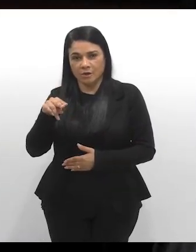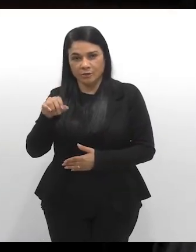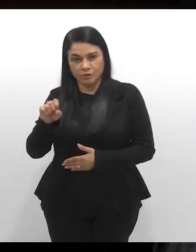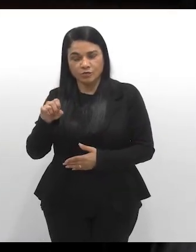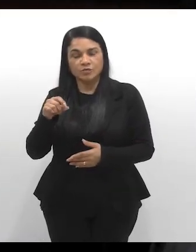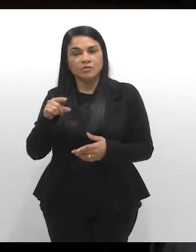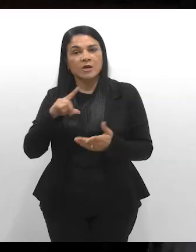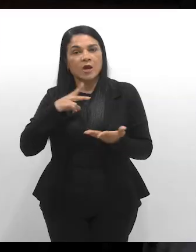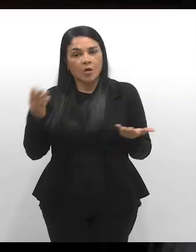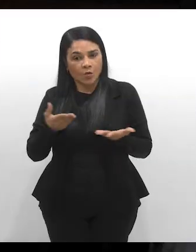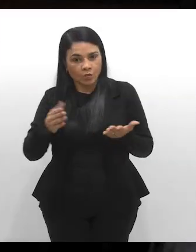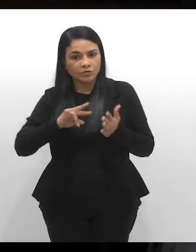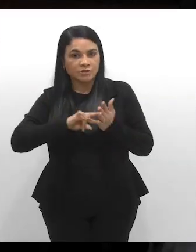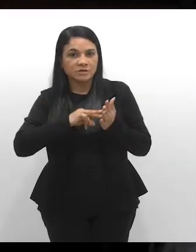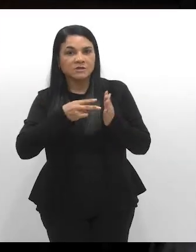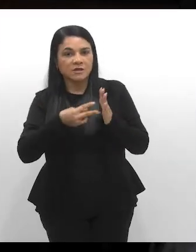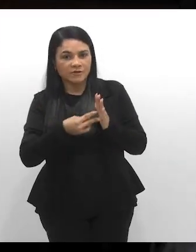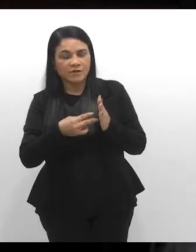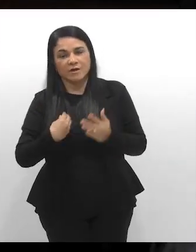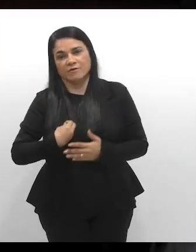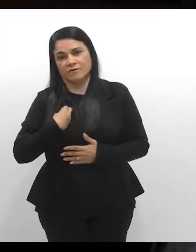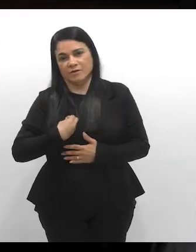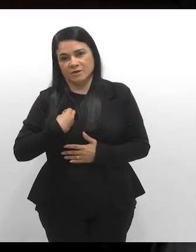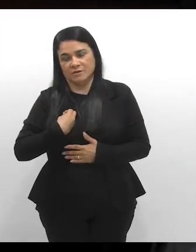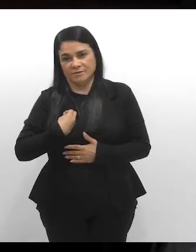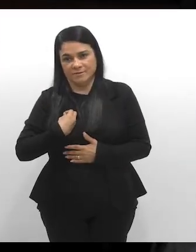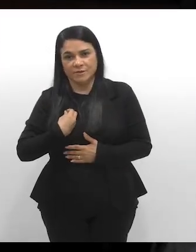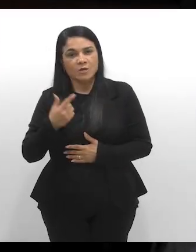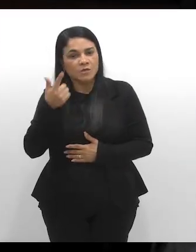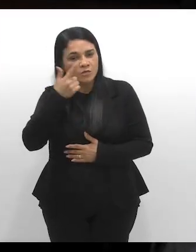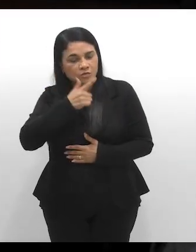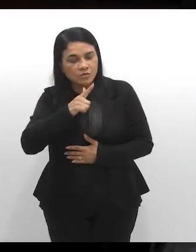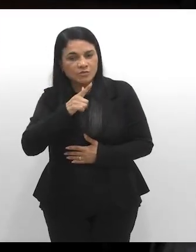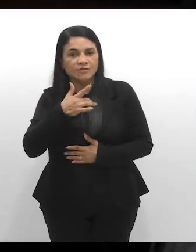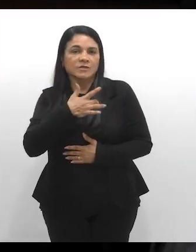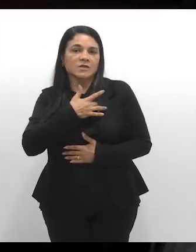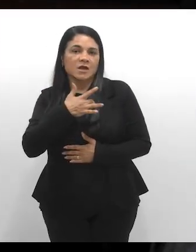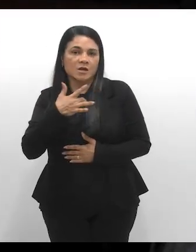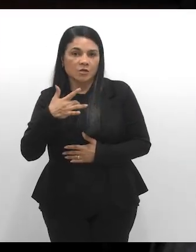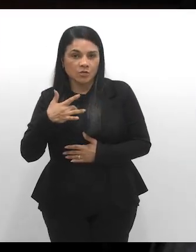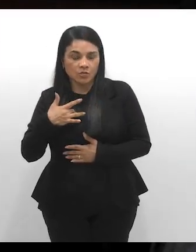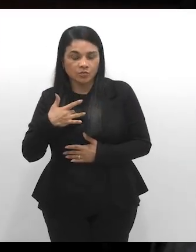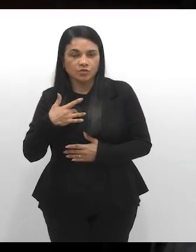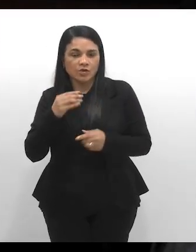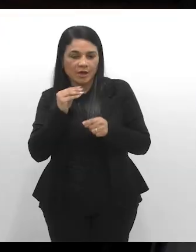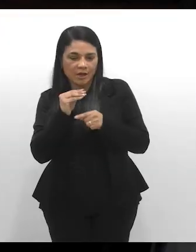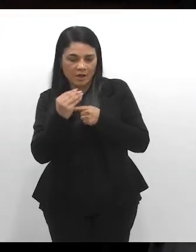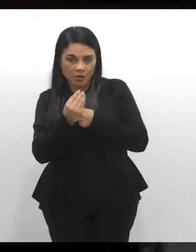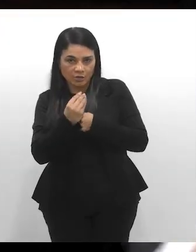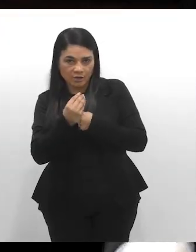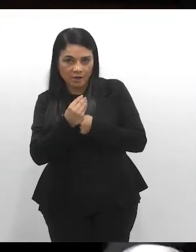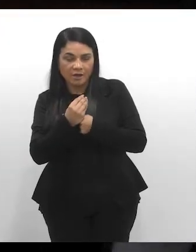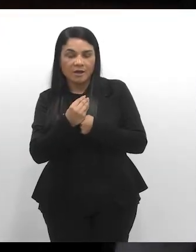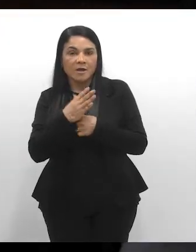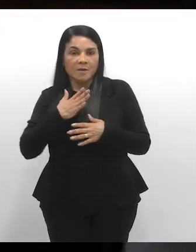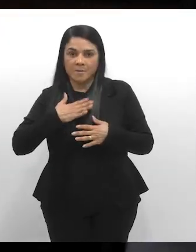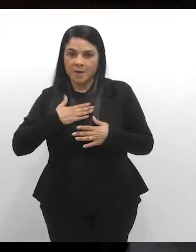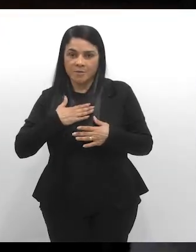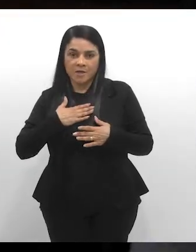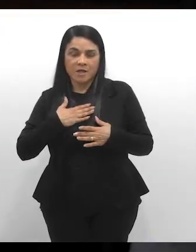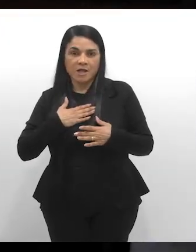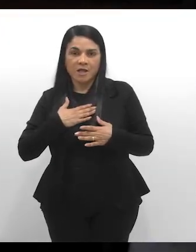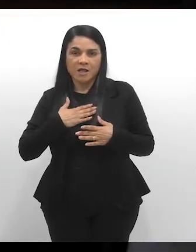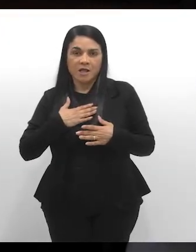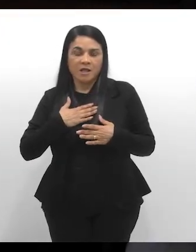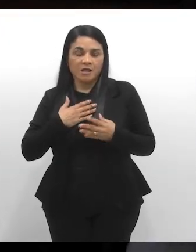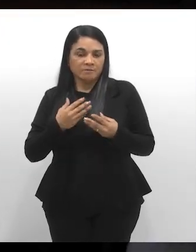uma significação. Agora que a gente está conseguindo ter uma saúde que, para mim, não foi